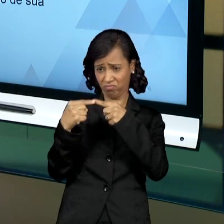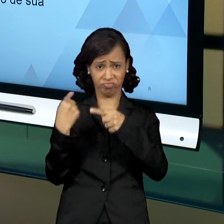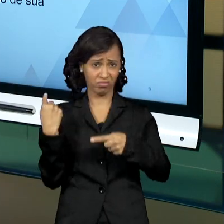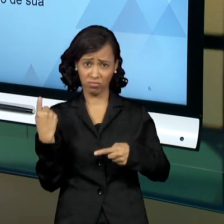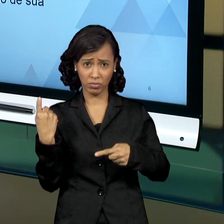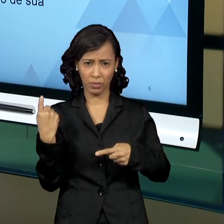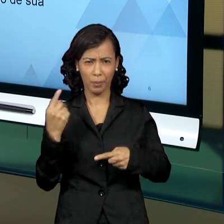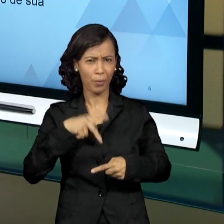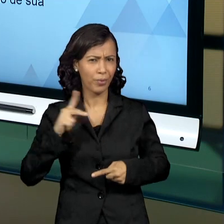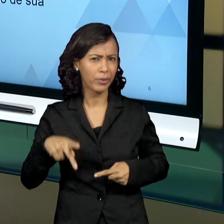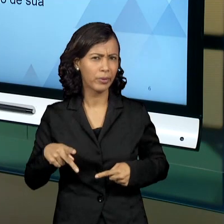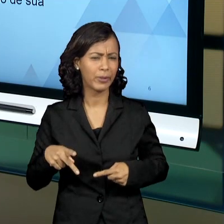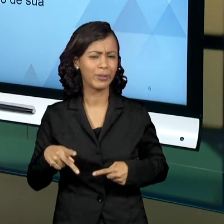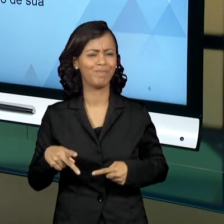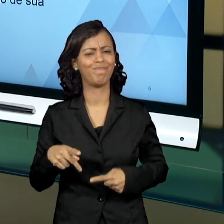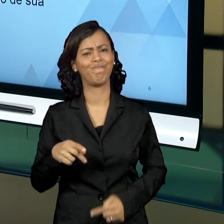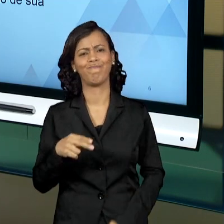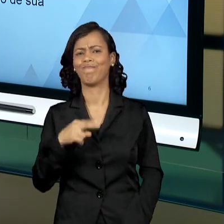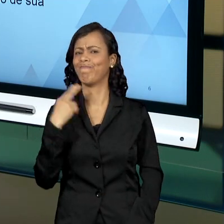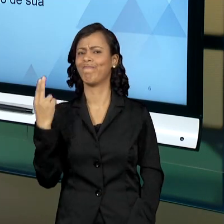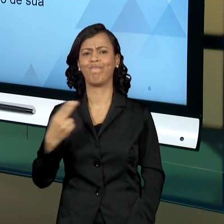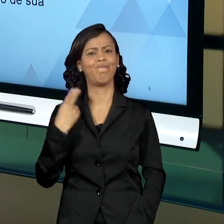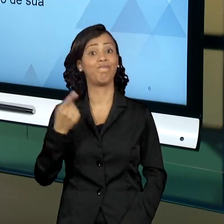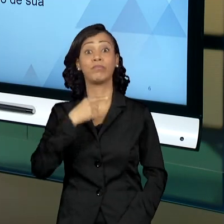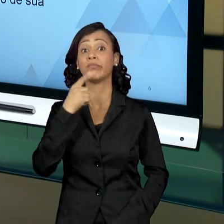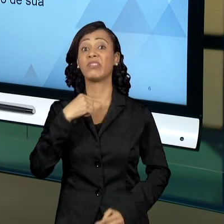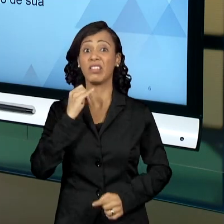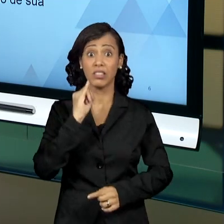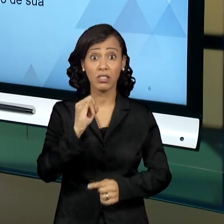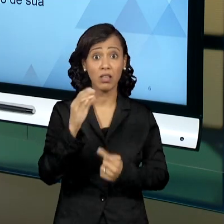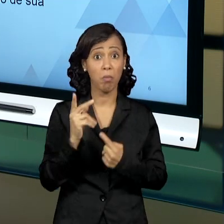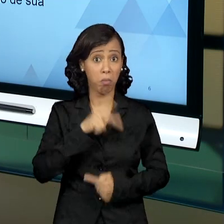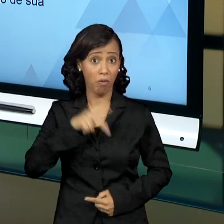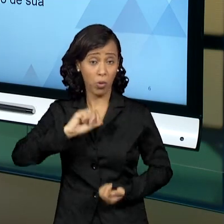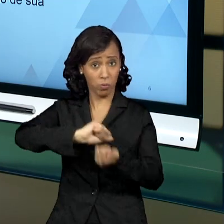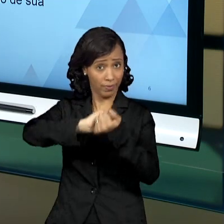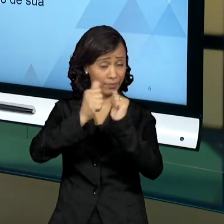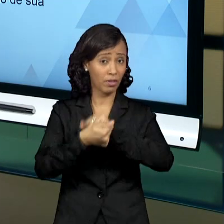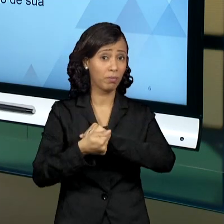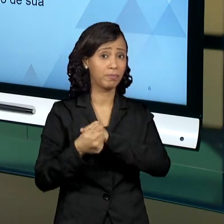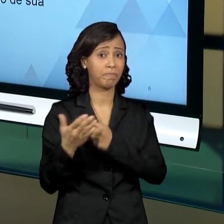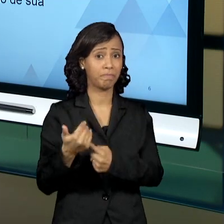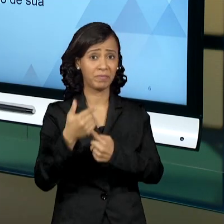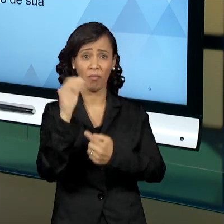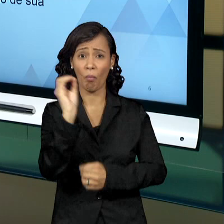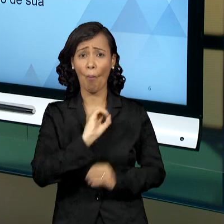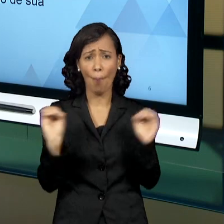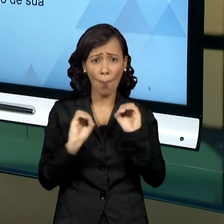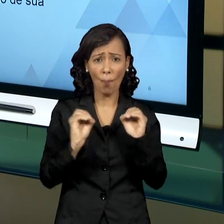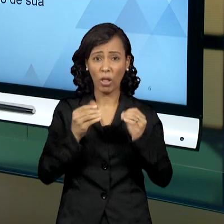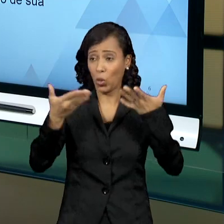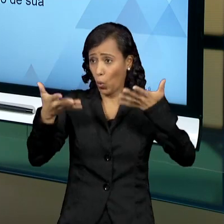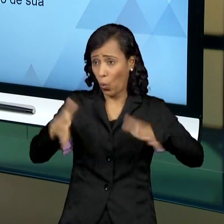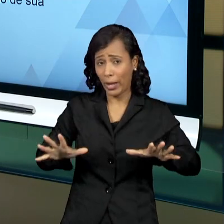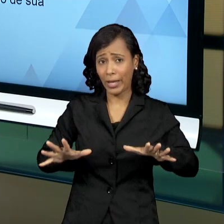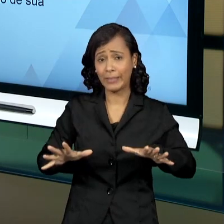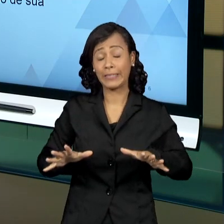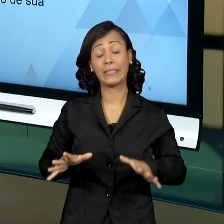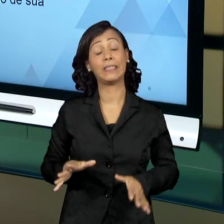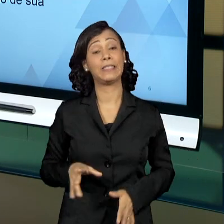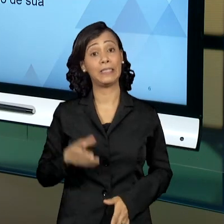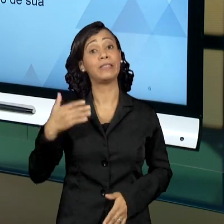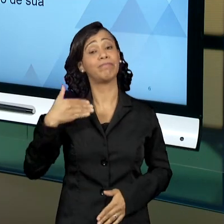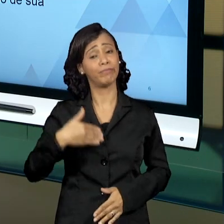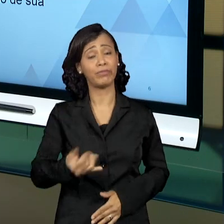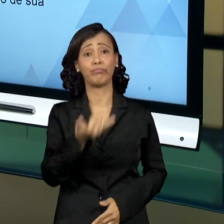instrumento de ensino, porque se ele não utilizar, certamente a gente tem tido alunos com dificuldade